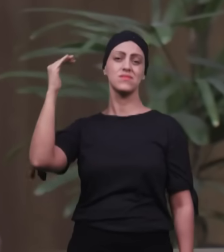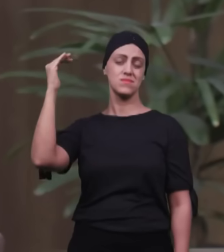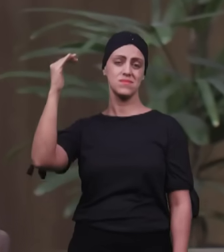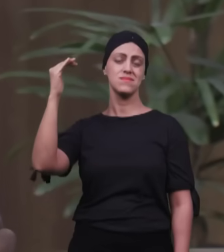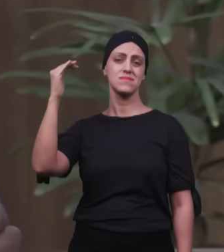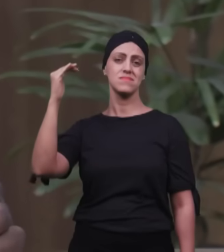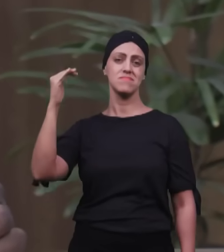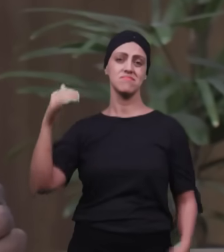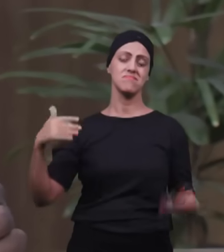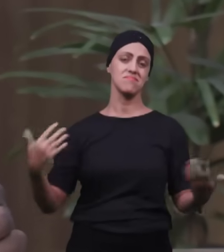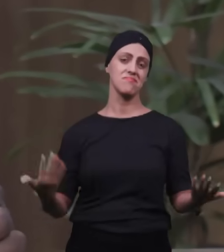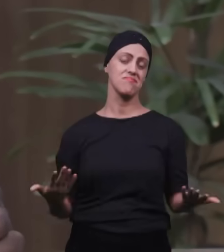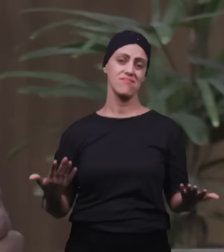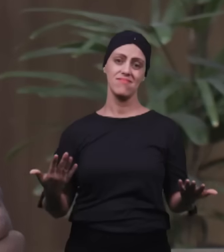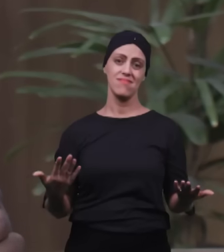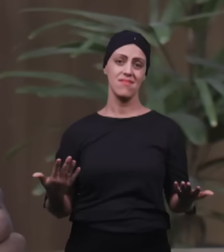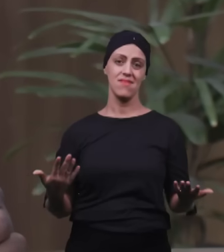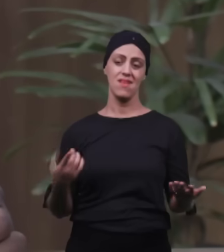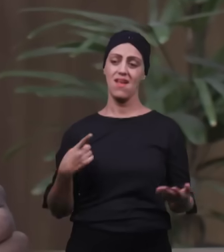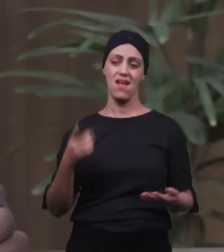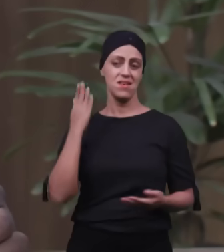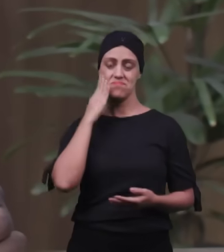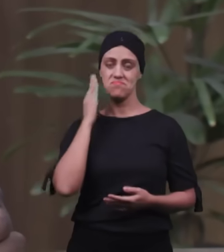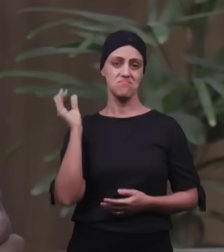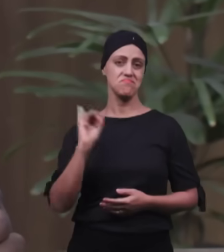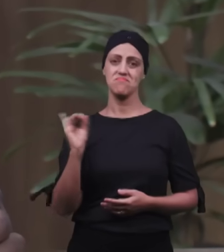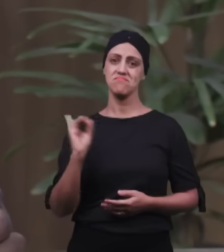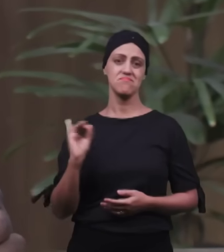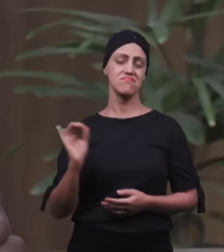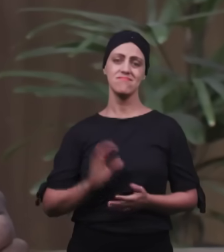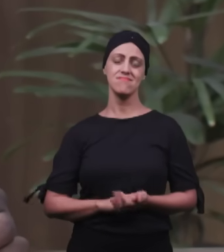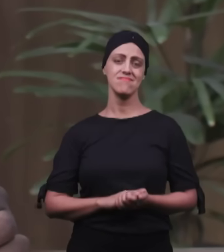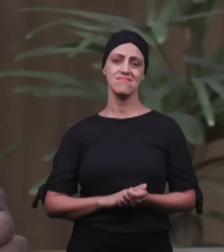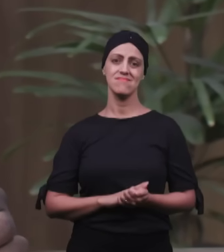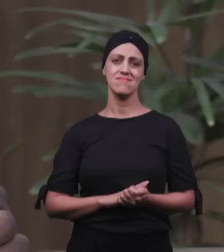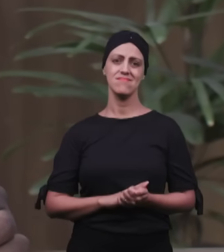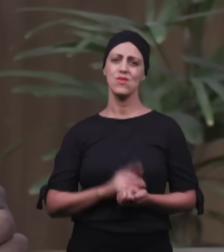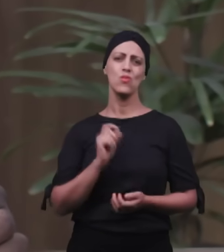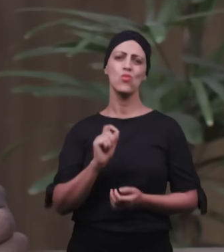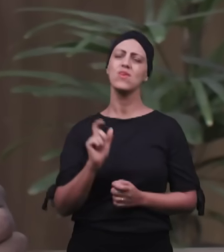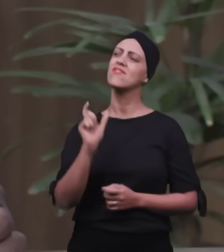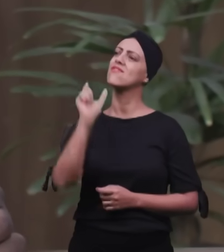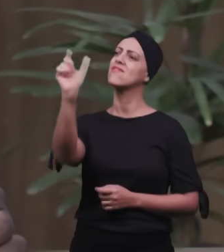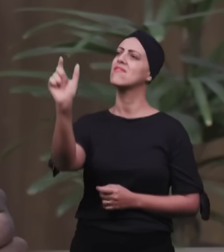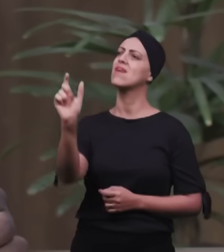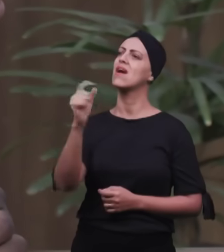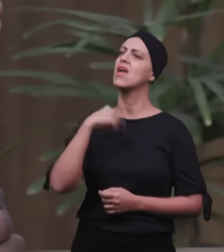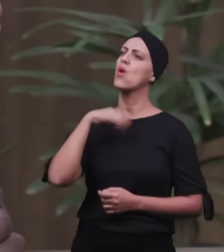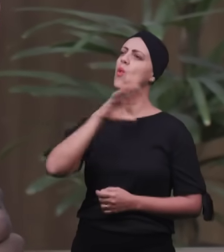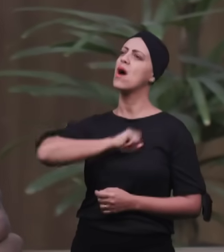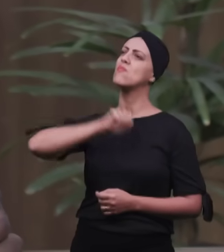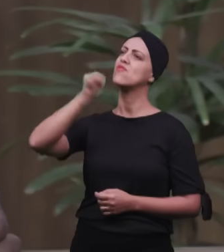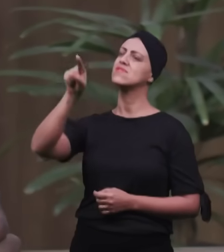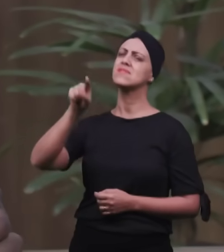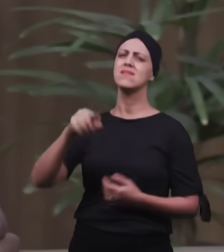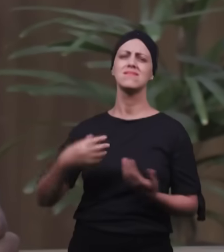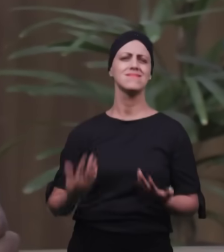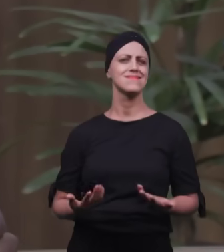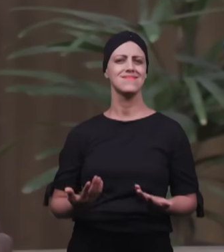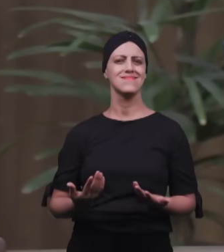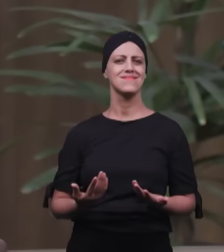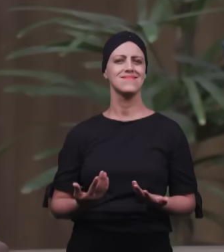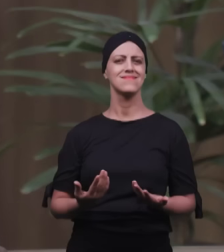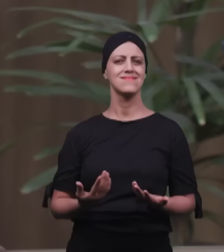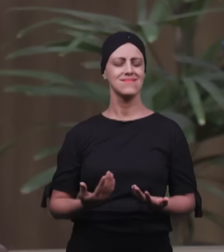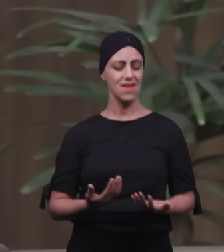de repente ela não entenderia né olha a palavra que a criança deu eu te amo isso talvez